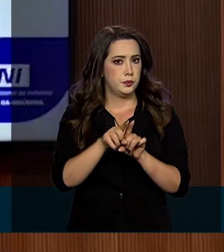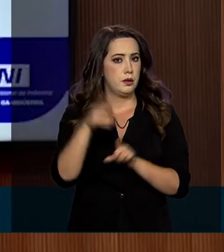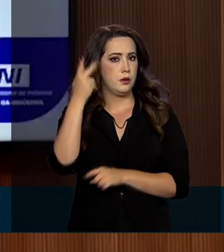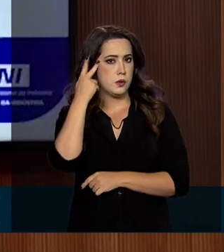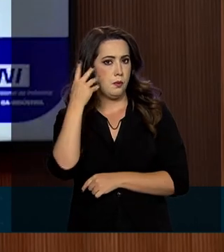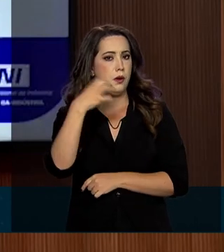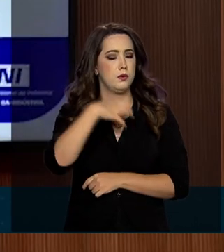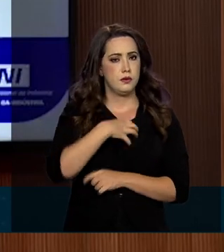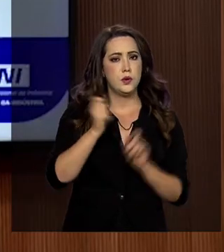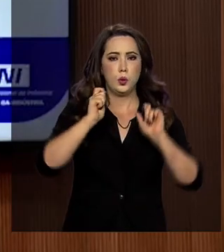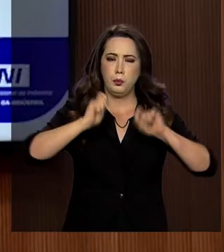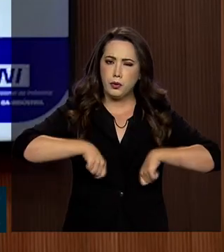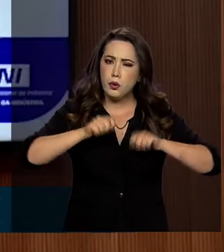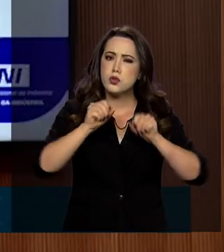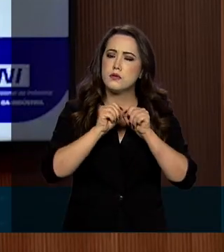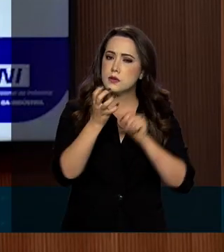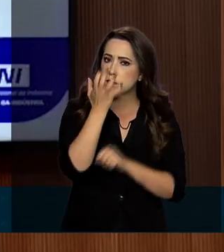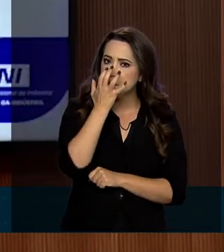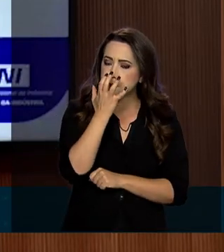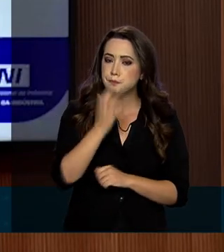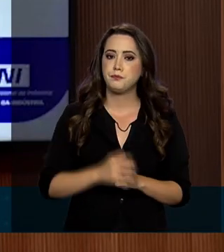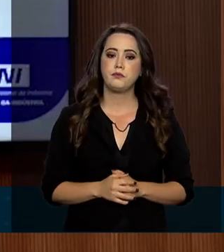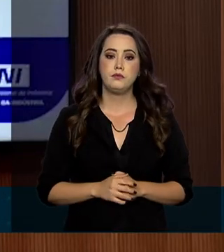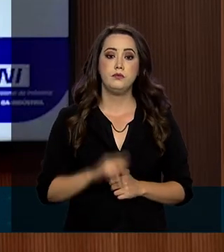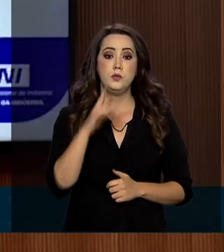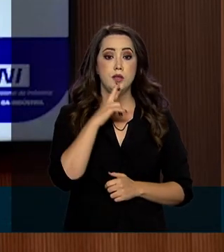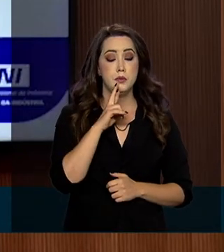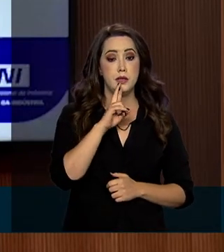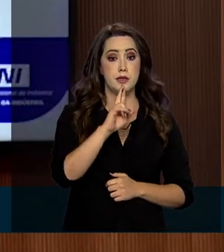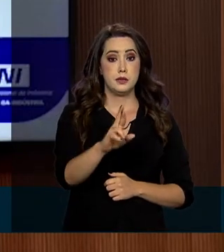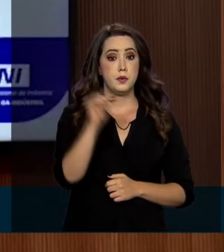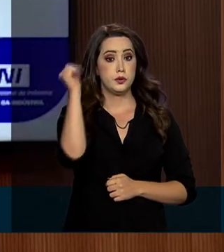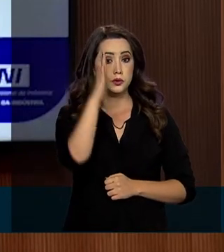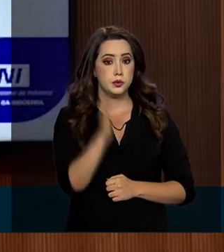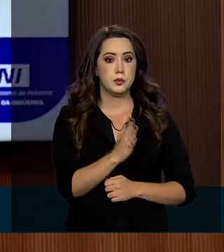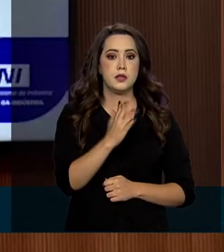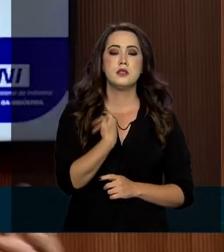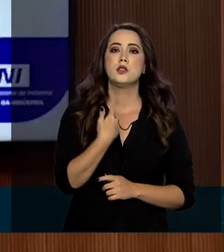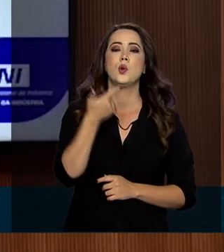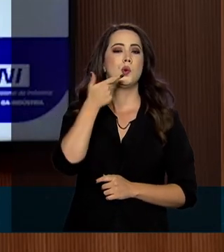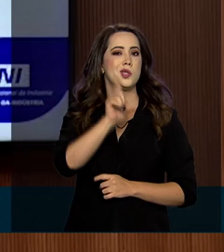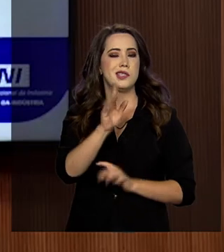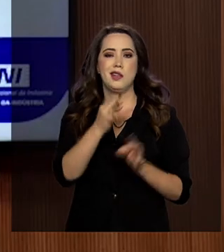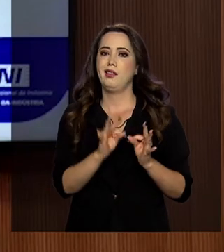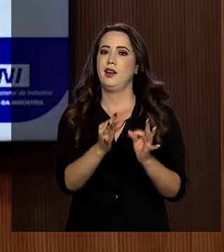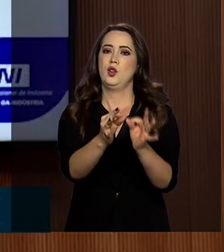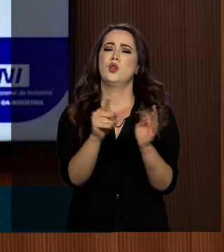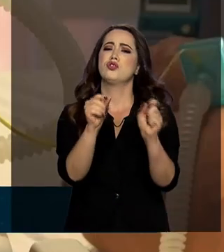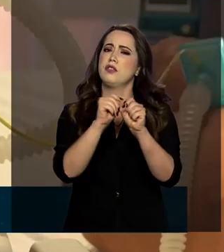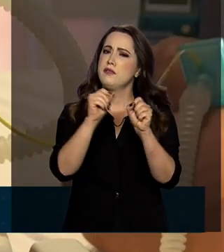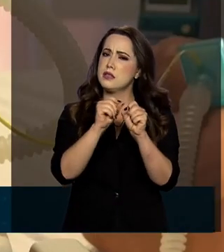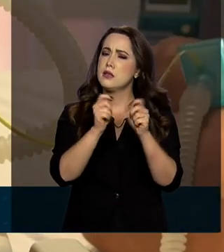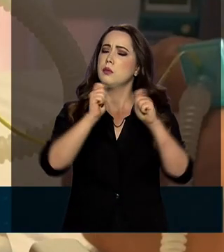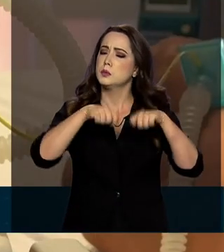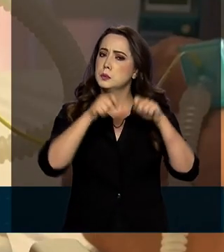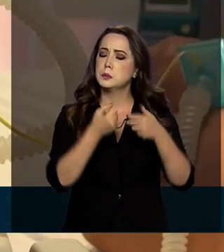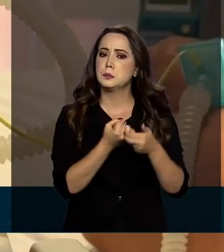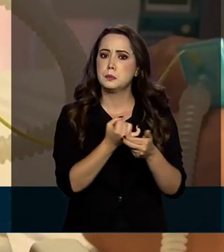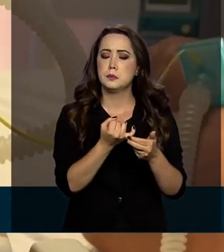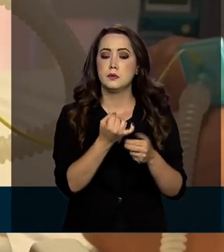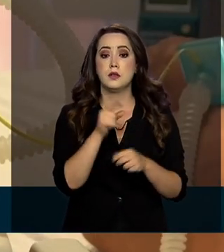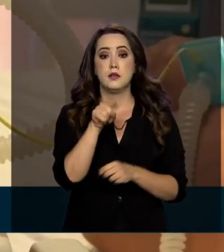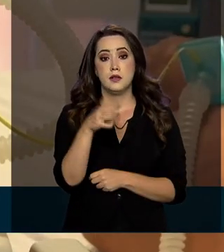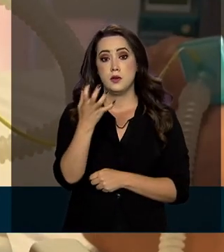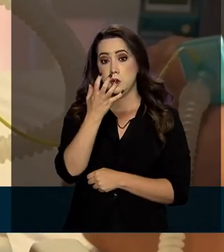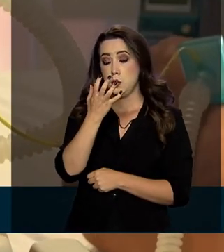resposta da indústria brasileira no domínio de alta tecnologia e capacidade de produção. O respirador